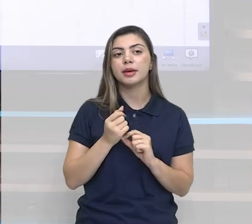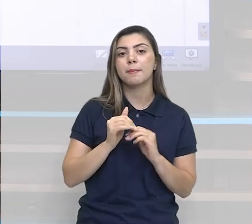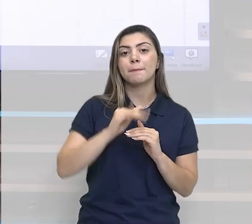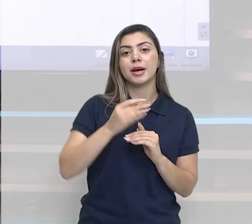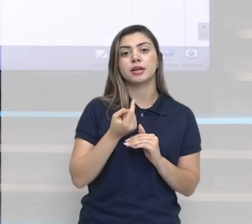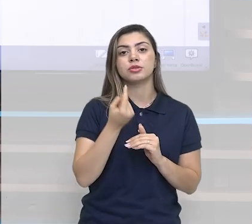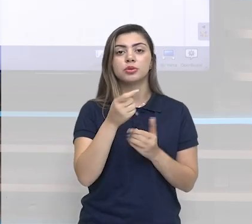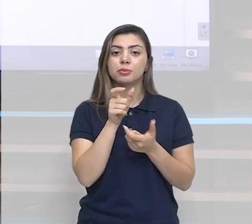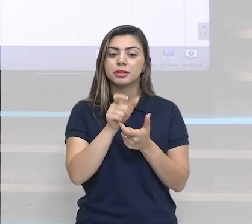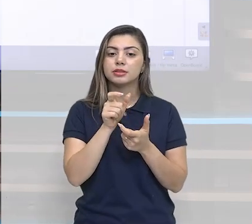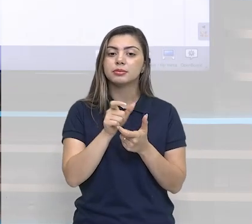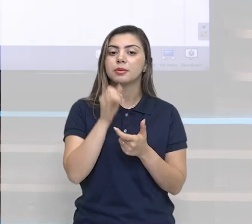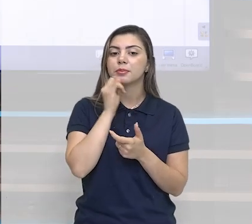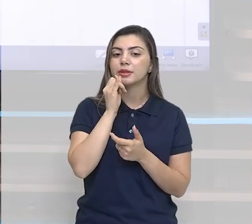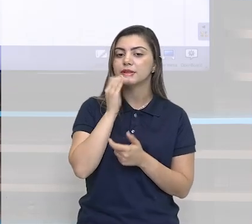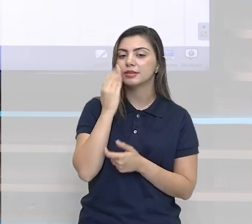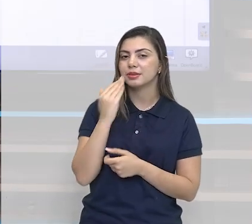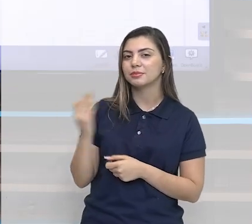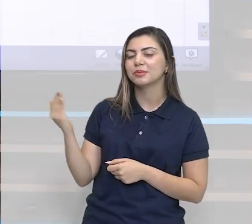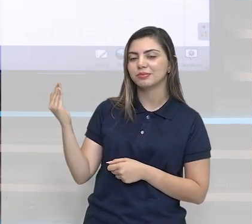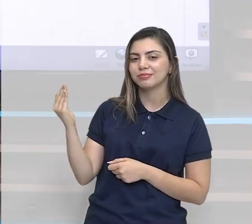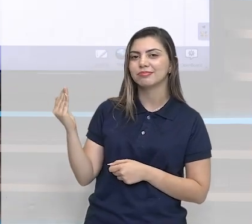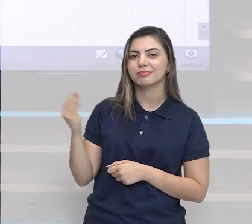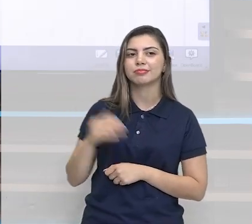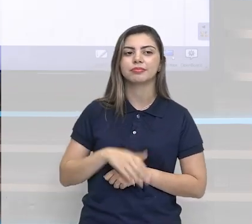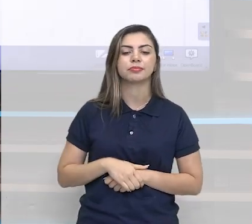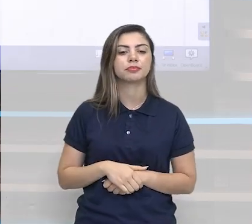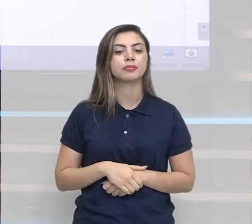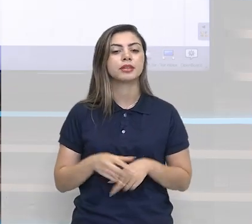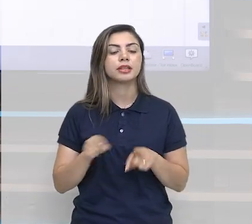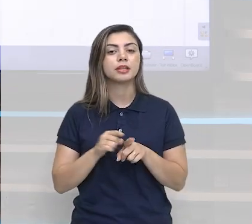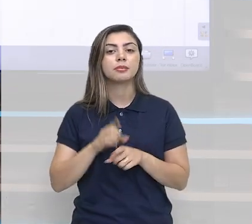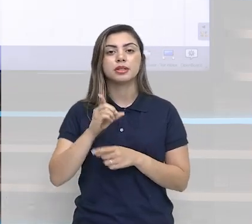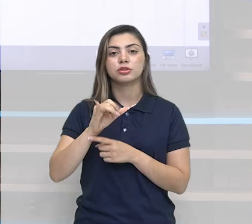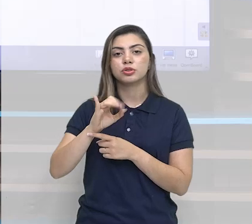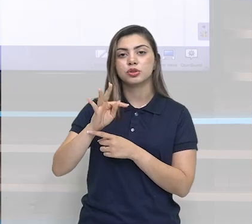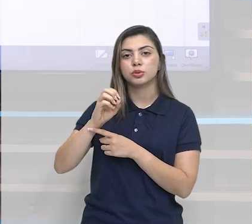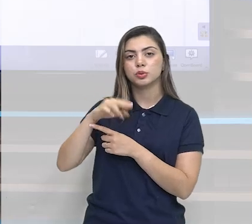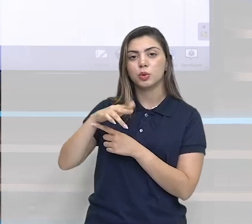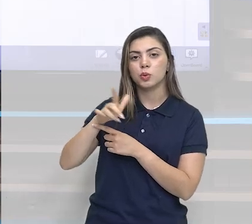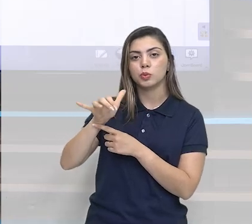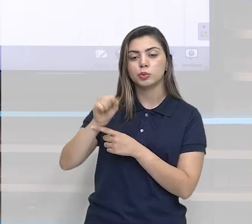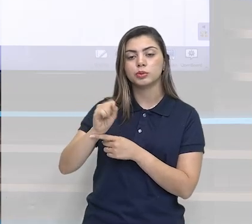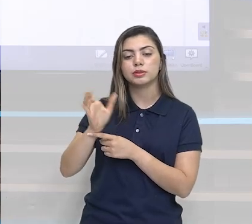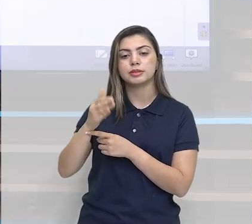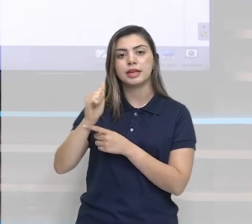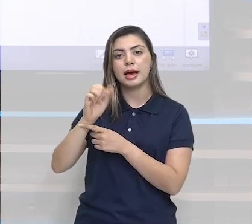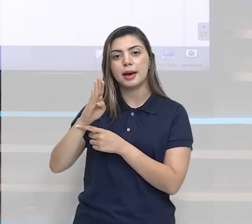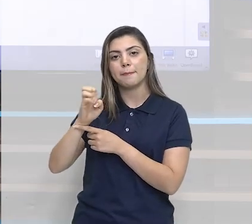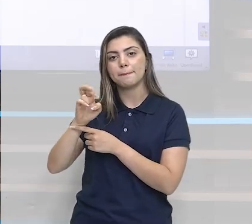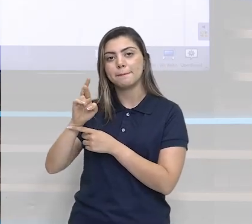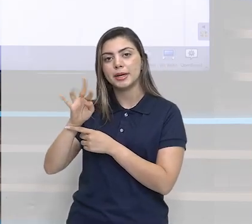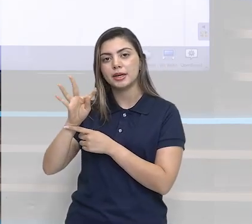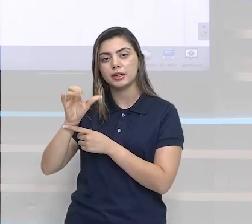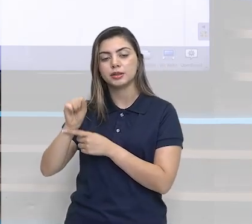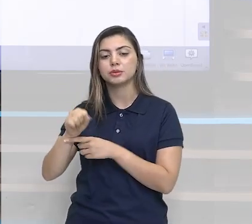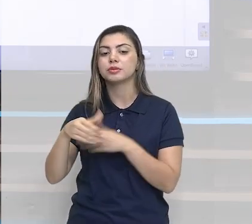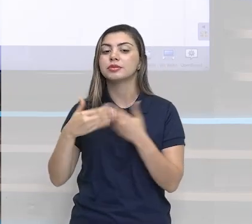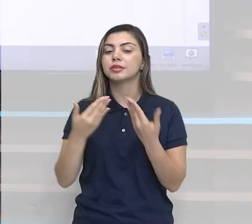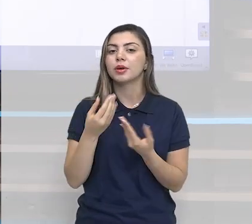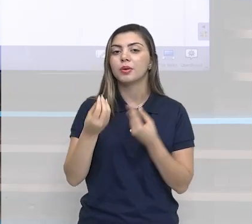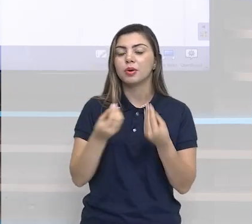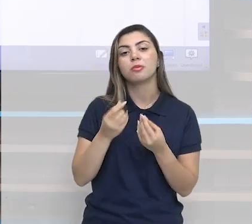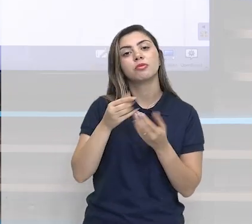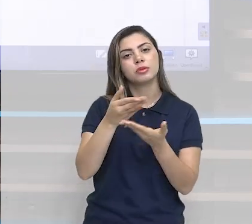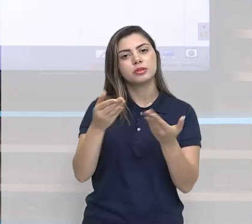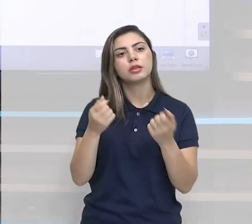aqui, armazém, reféns, parabéns, e ditongos abertos, e aí, nesse caso, passe